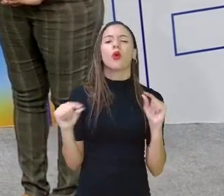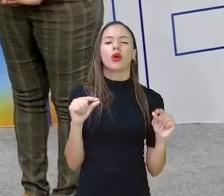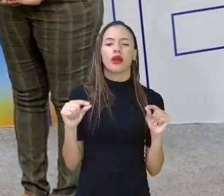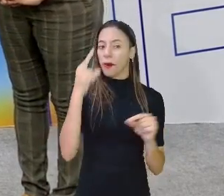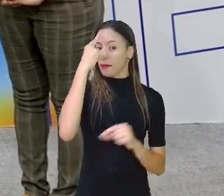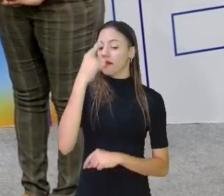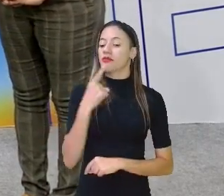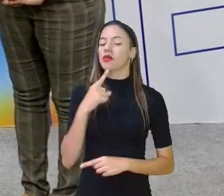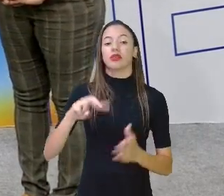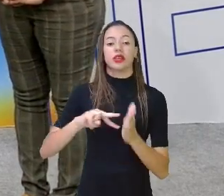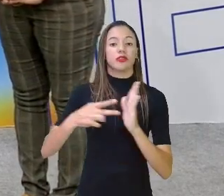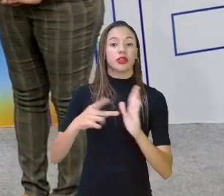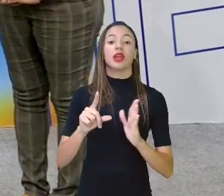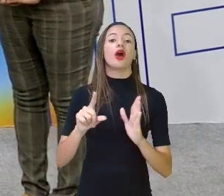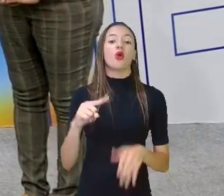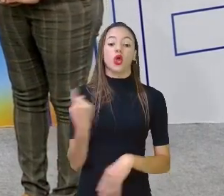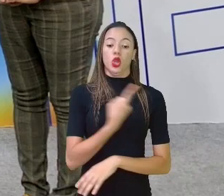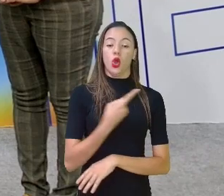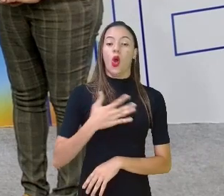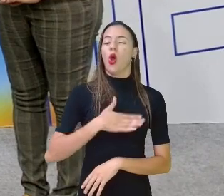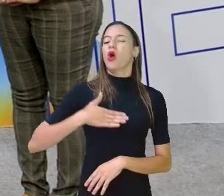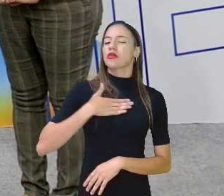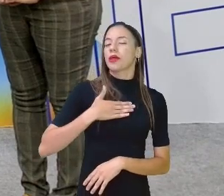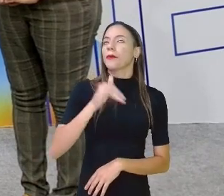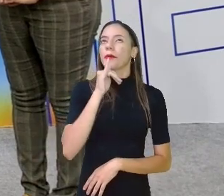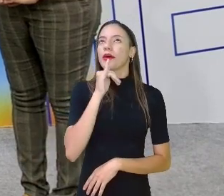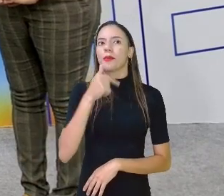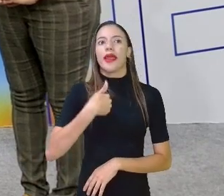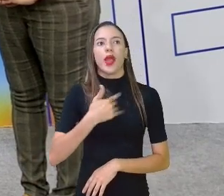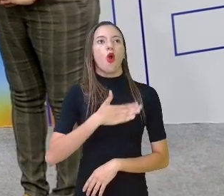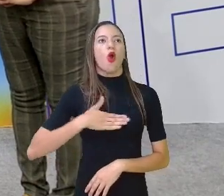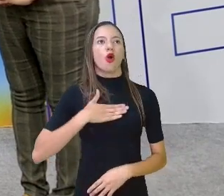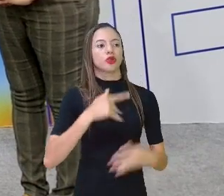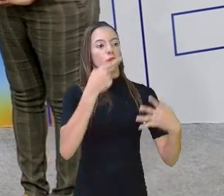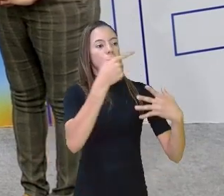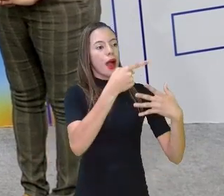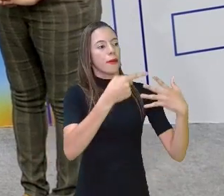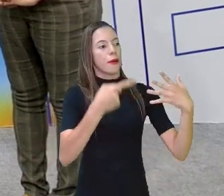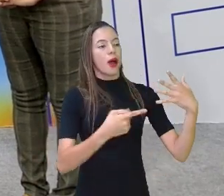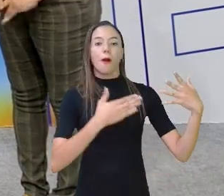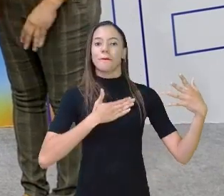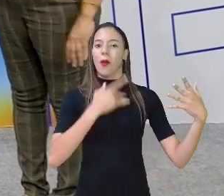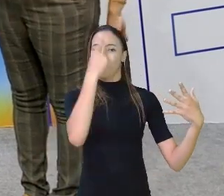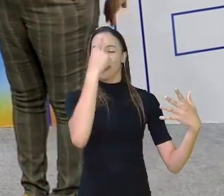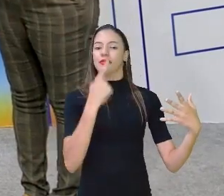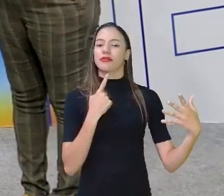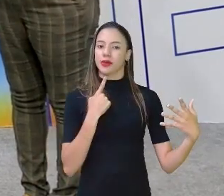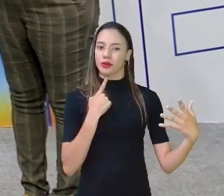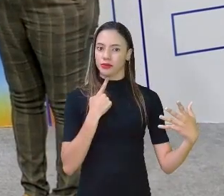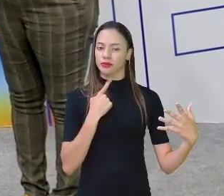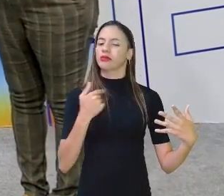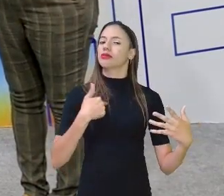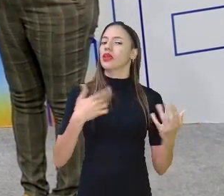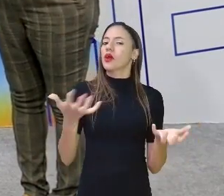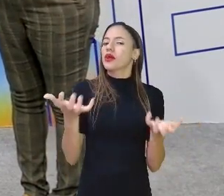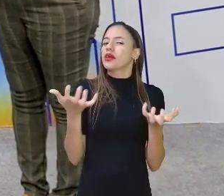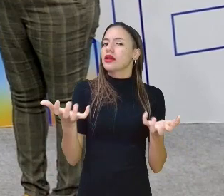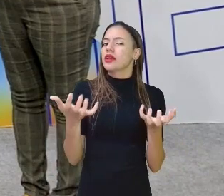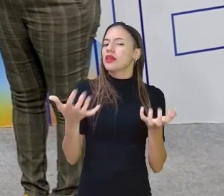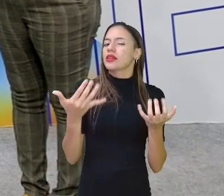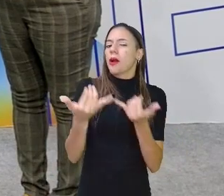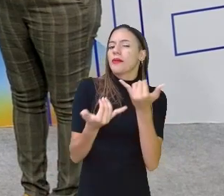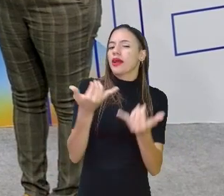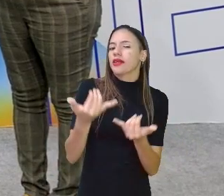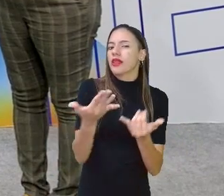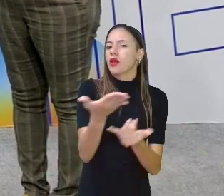gente gosta. A gente diz, eu gosto disso, disso e disso, é o meu perfil. E lá, eu queria fazer um jogo